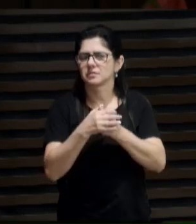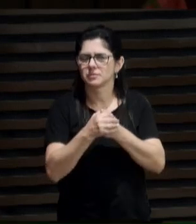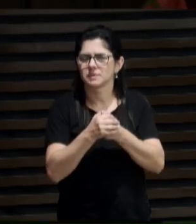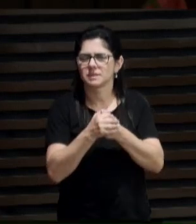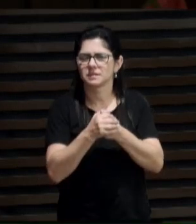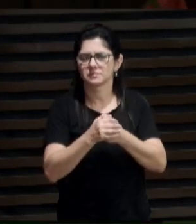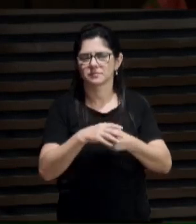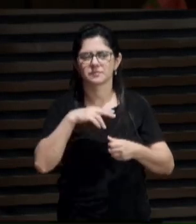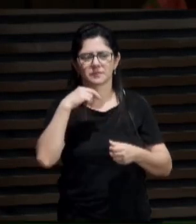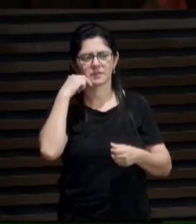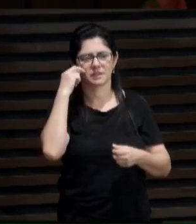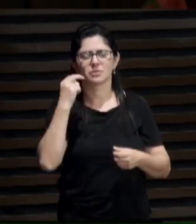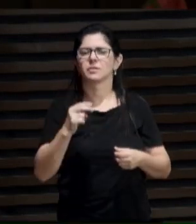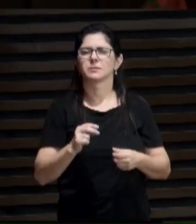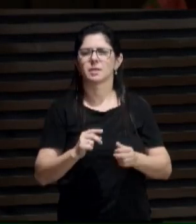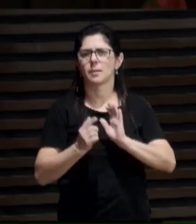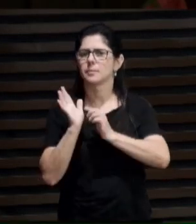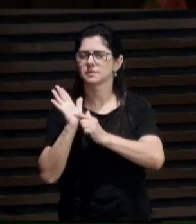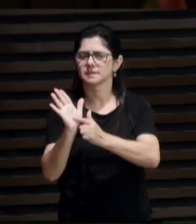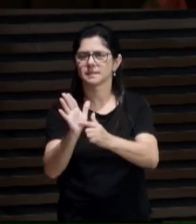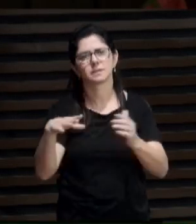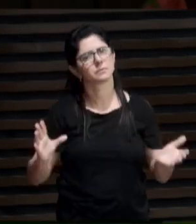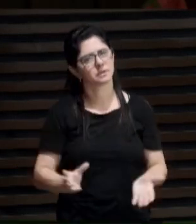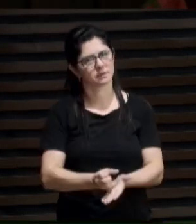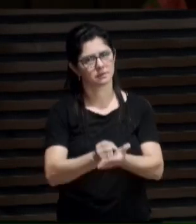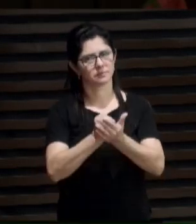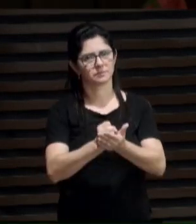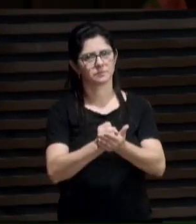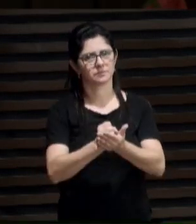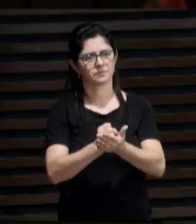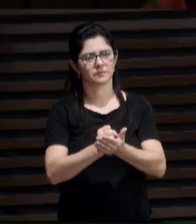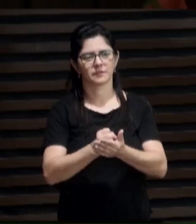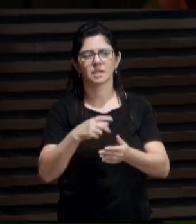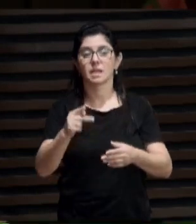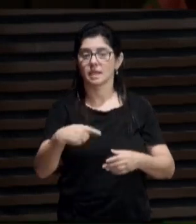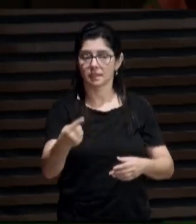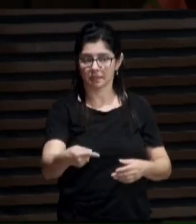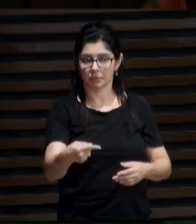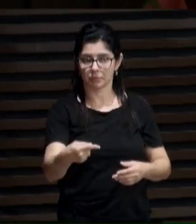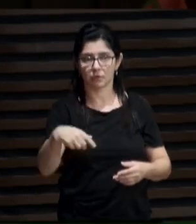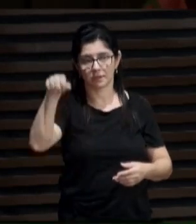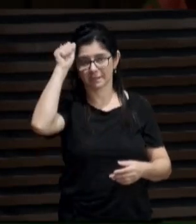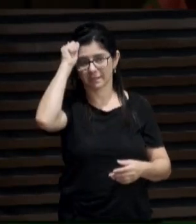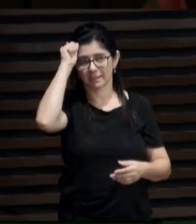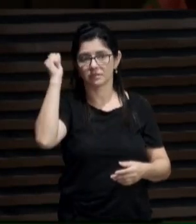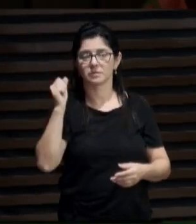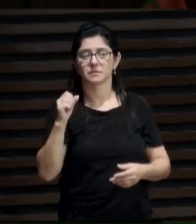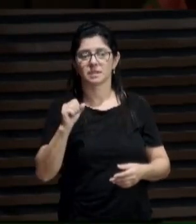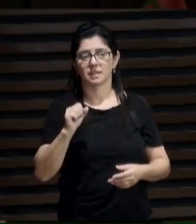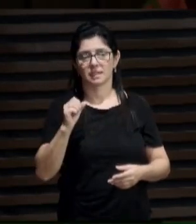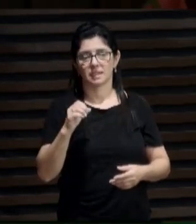apontando a salvação. Não muito depois de Adão e Eva serem expulsos do Jardim do